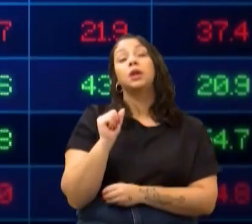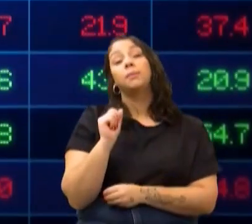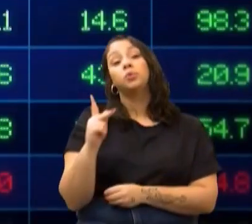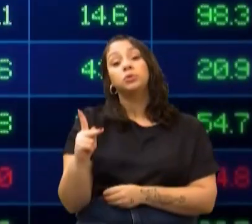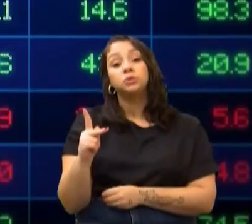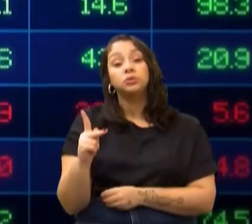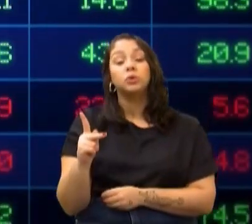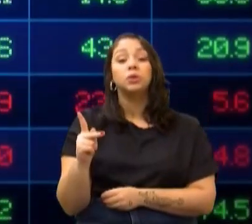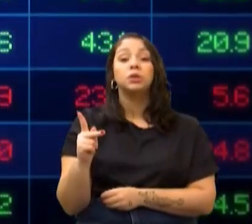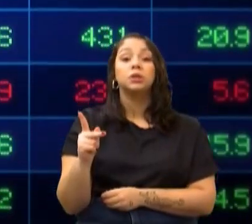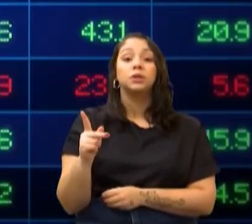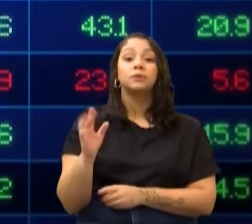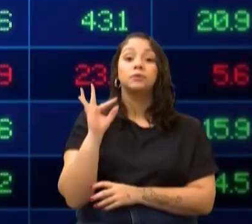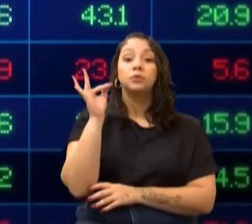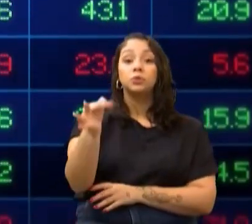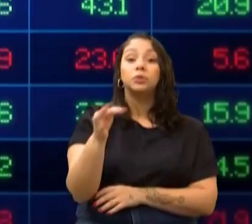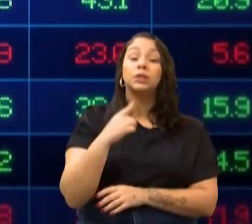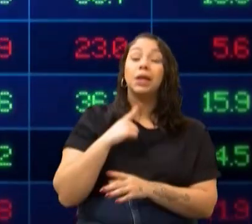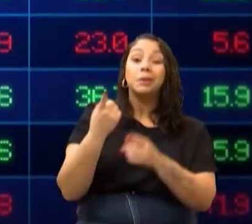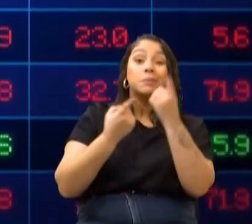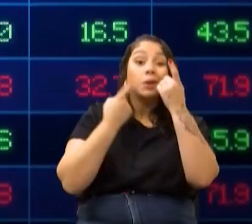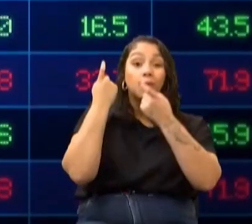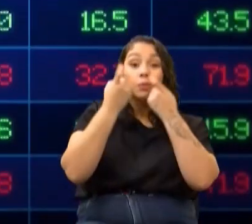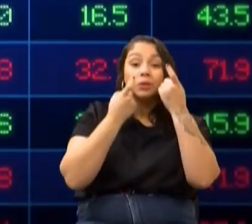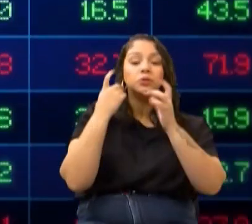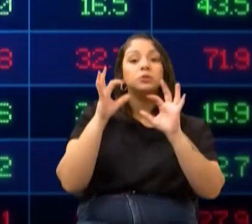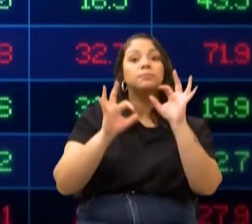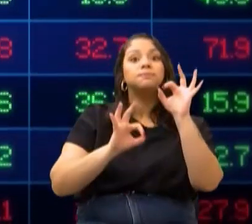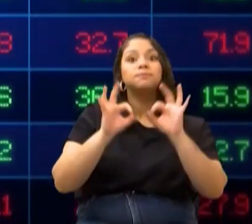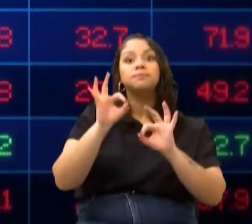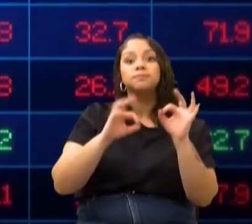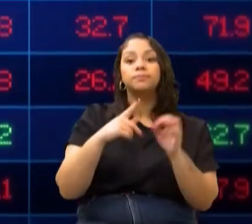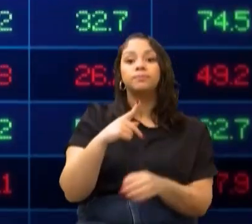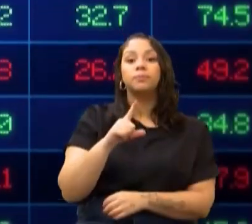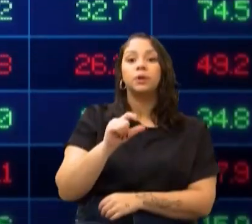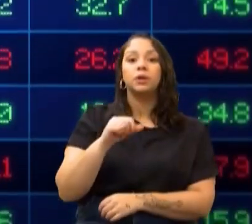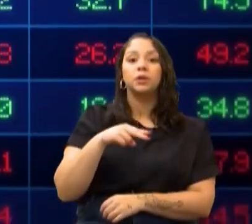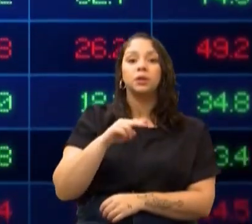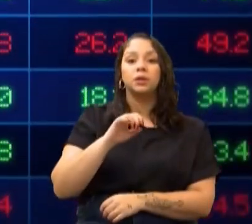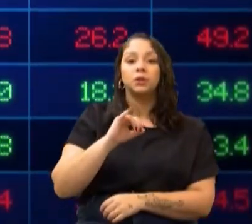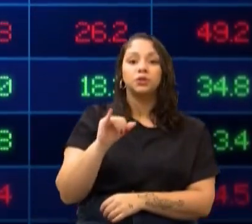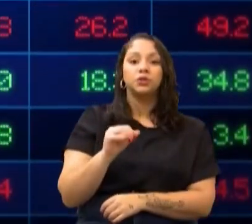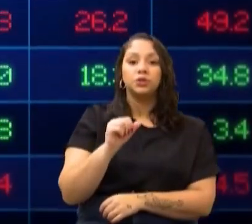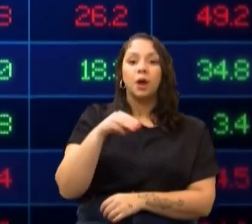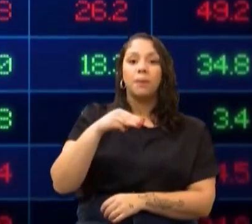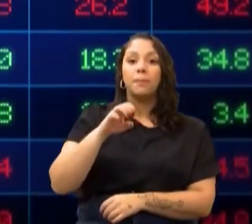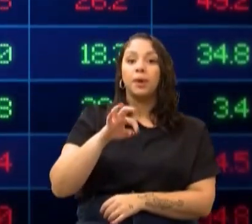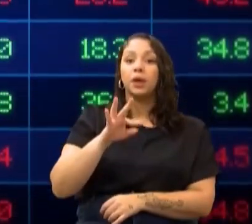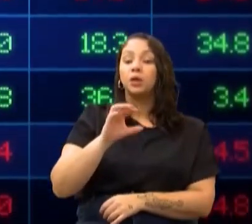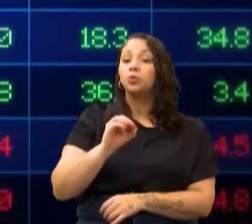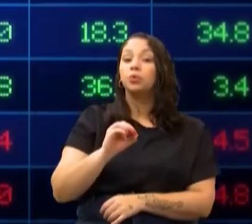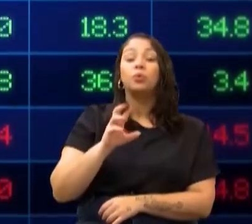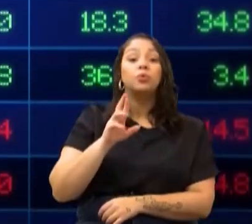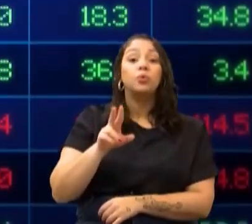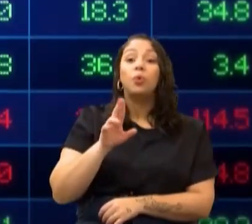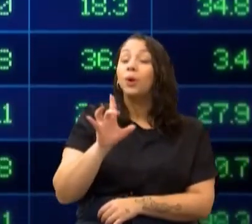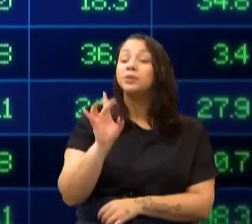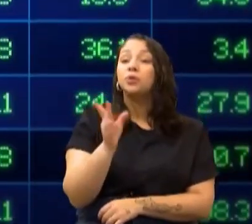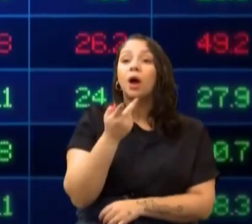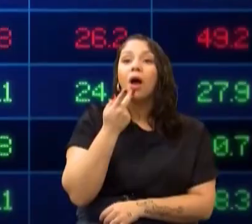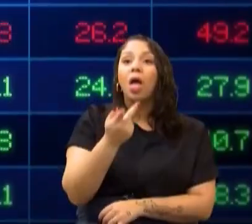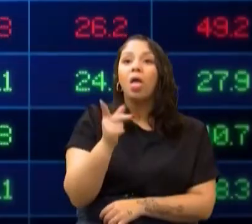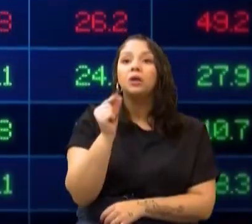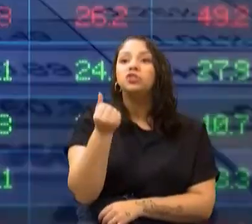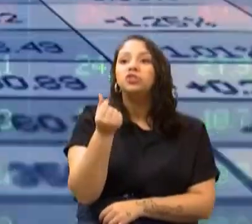futuro, então fala de aposentadoria. Então tem toda uma preocupação de planejamento, muito mais do que simplesmente, né, a questão